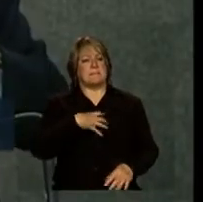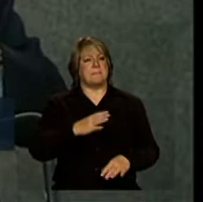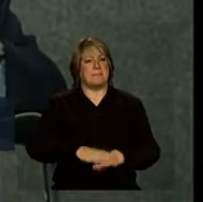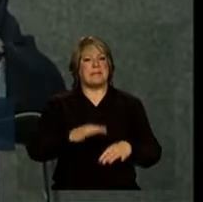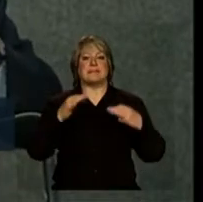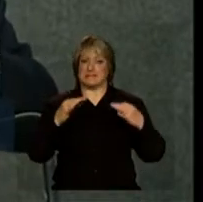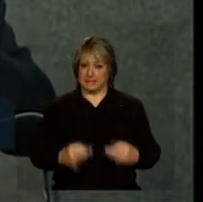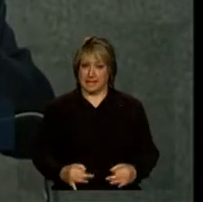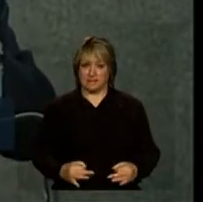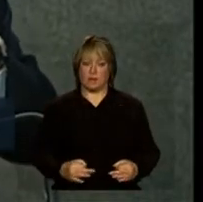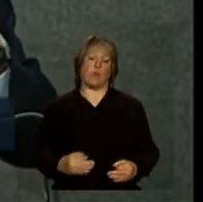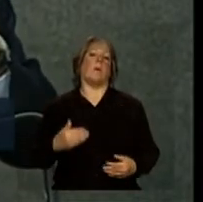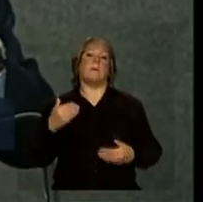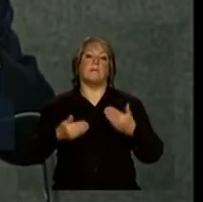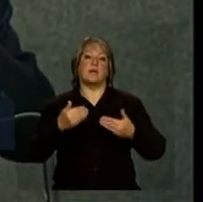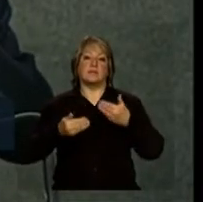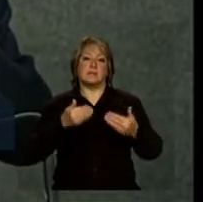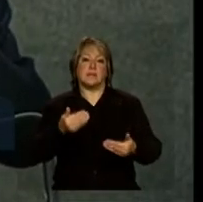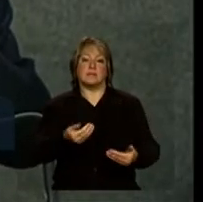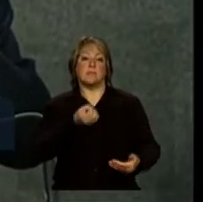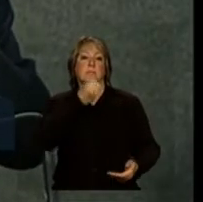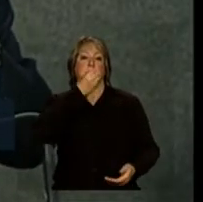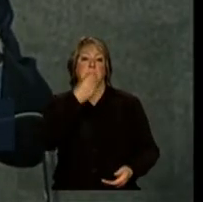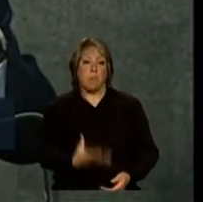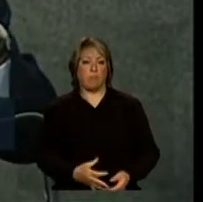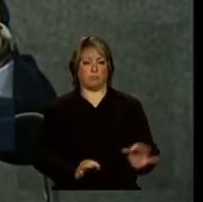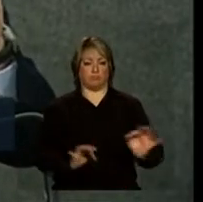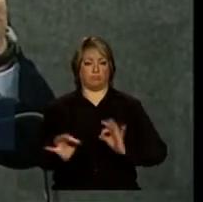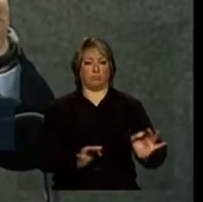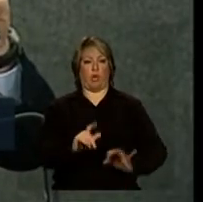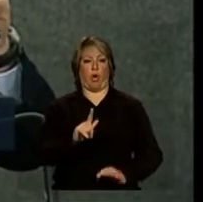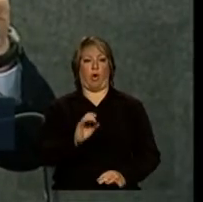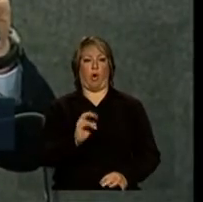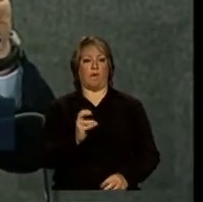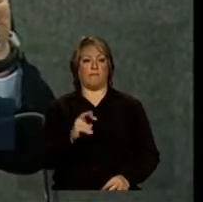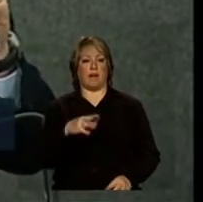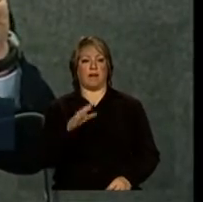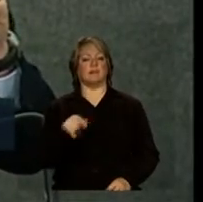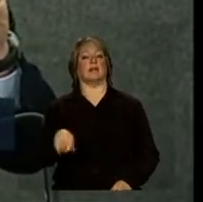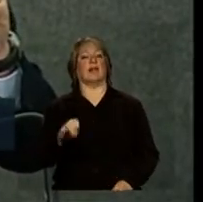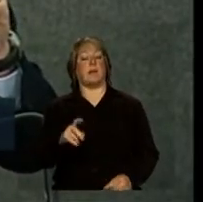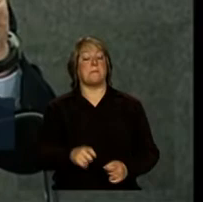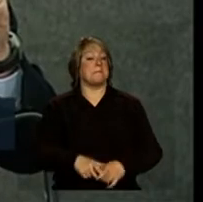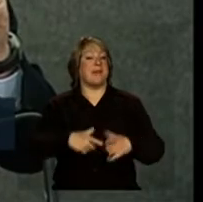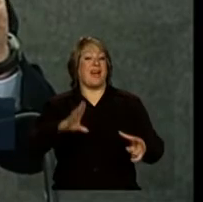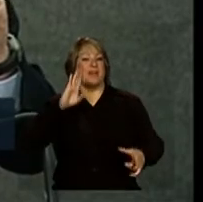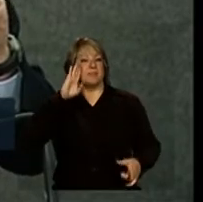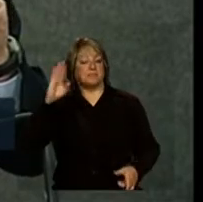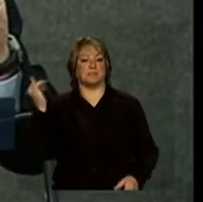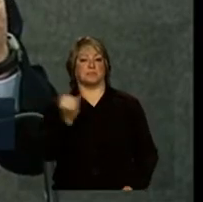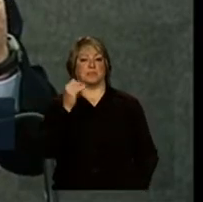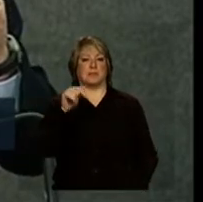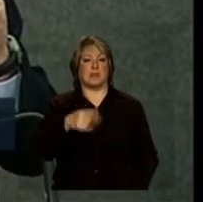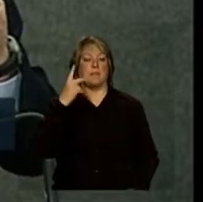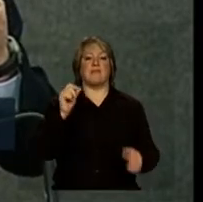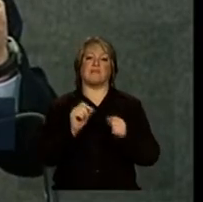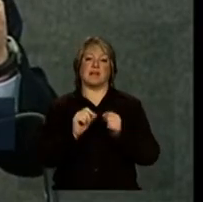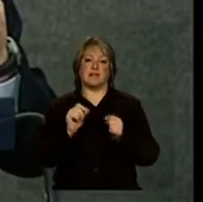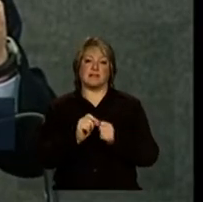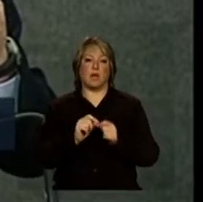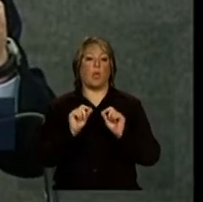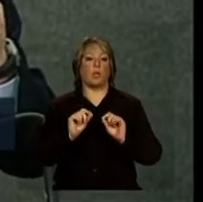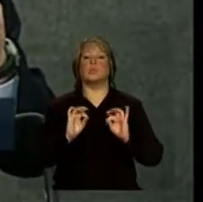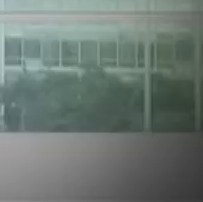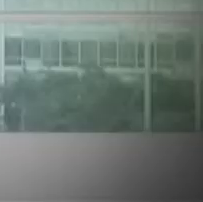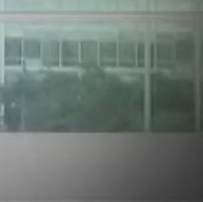de que um processo competente de governança é o maior definidor de fazer com que